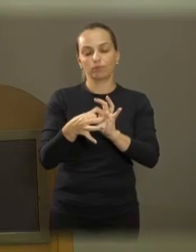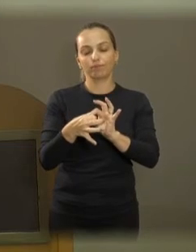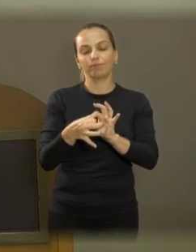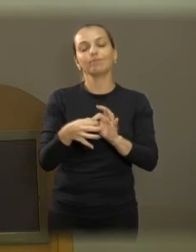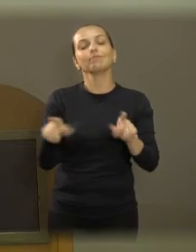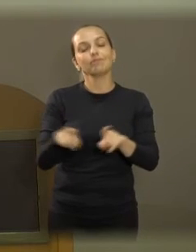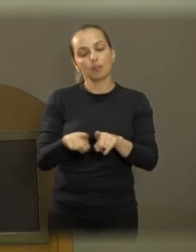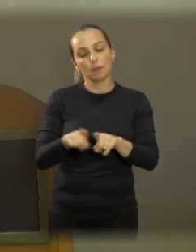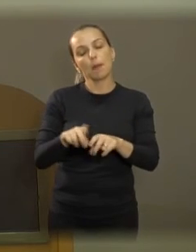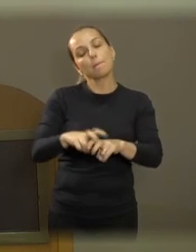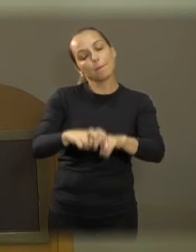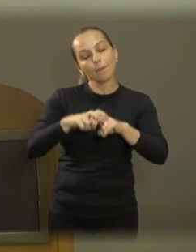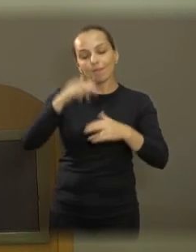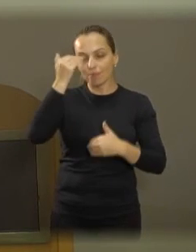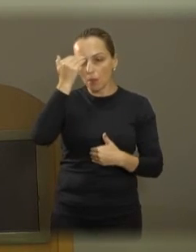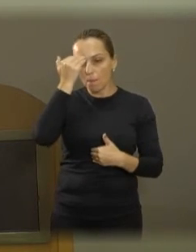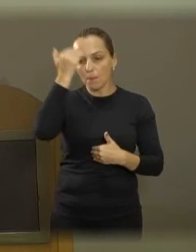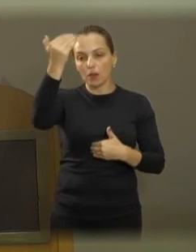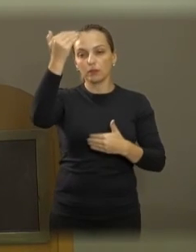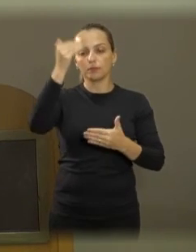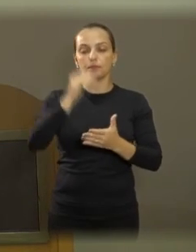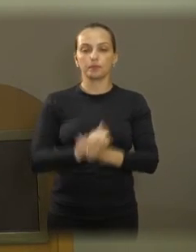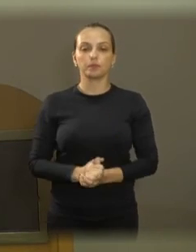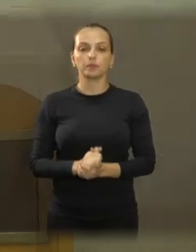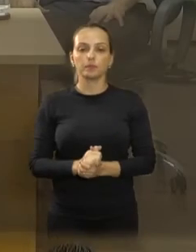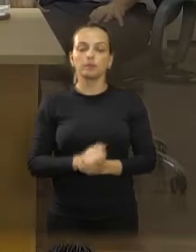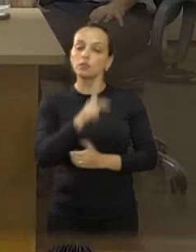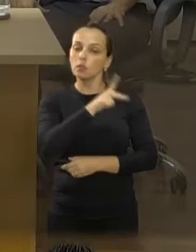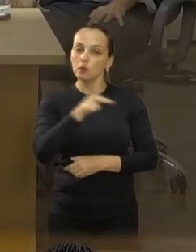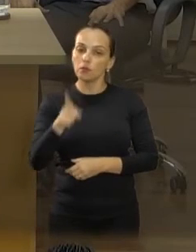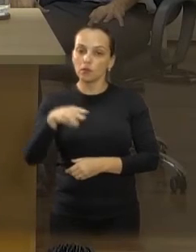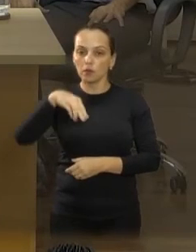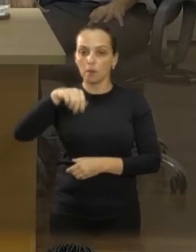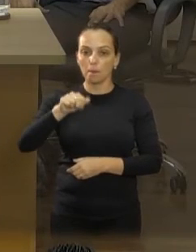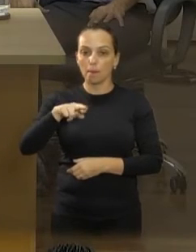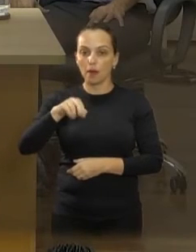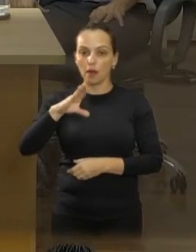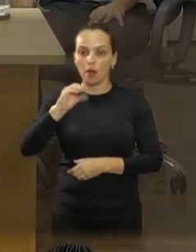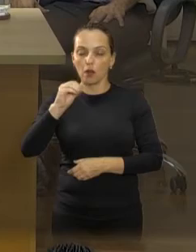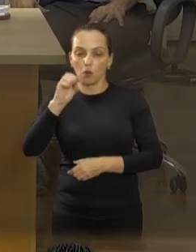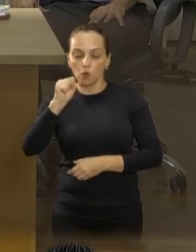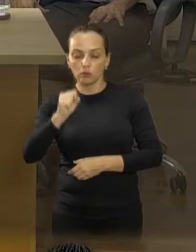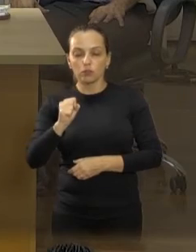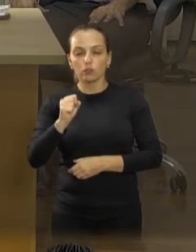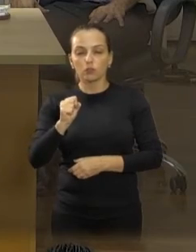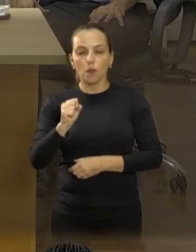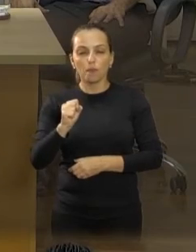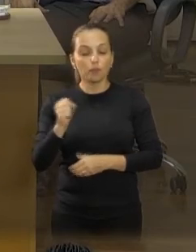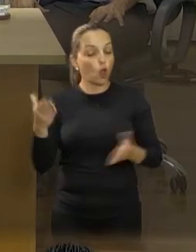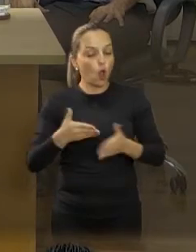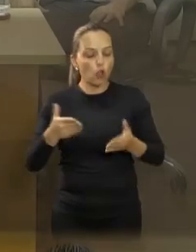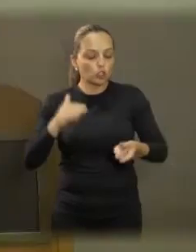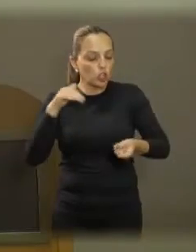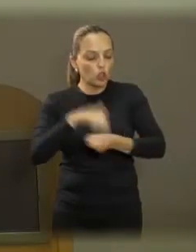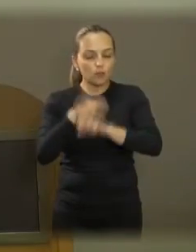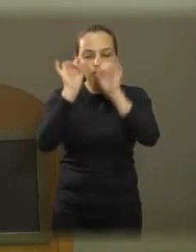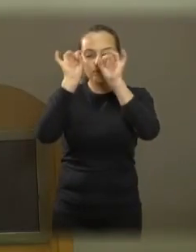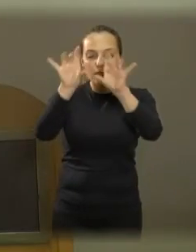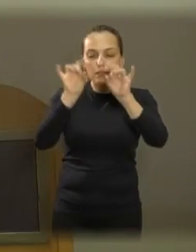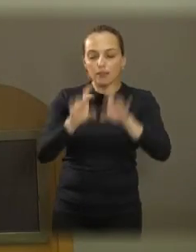muito obrigada. Professor doutor Marcos Antônio Correia, o brilho dessa noite é todo seu.